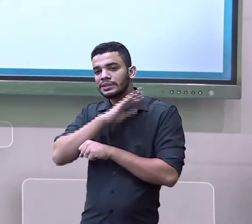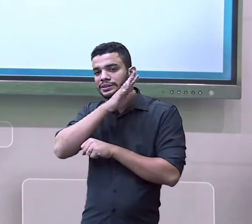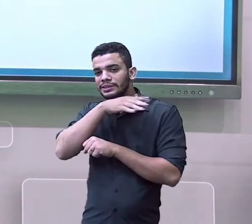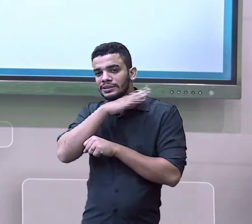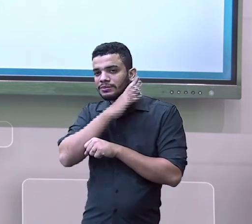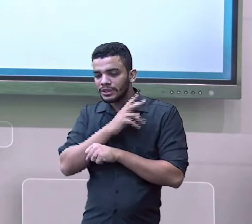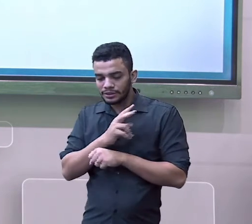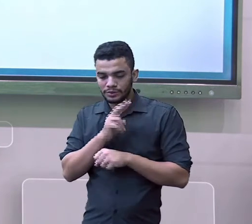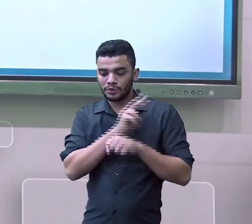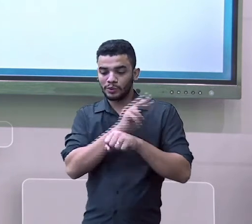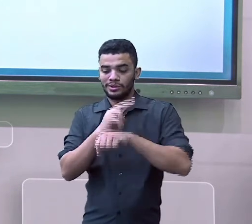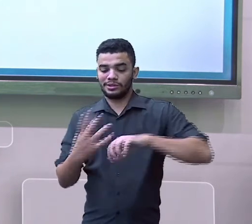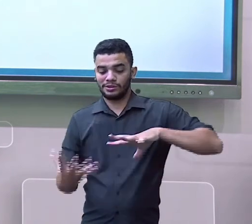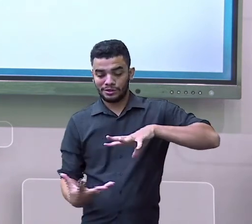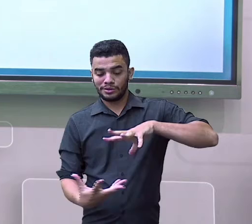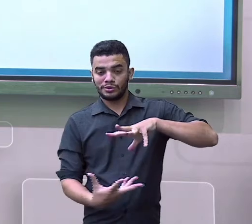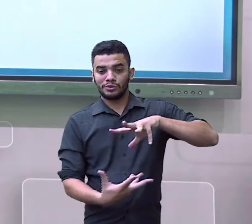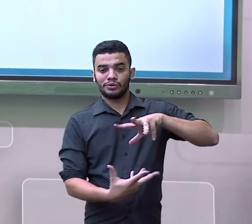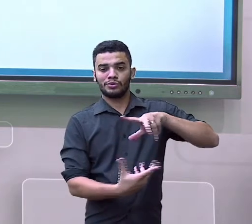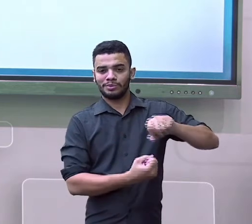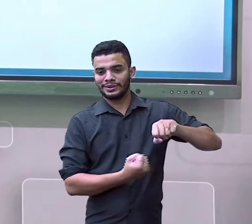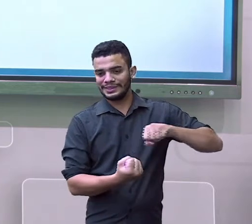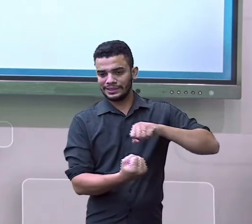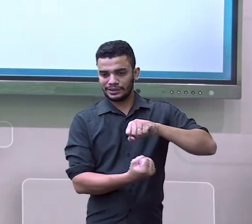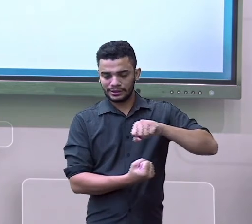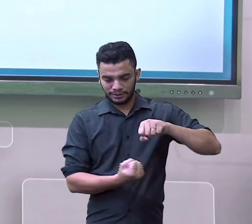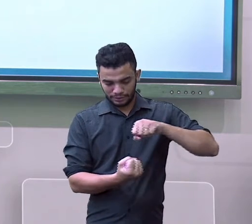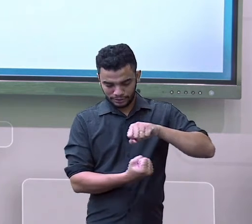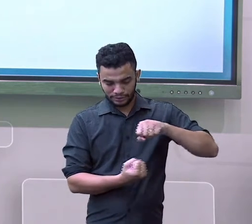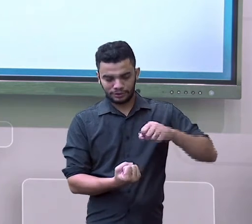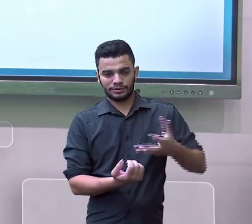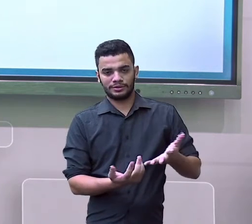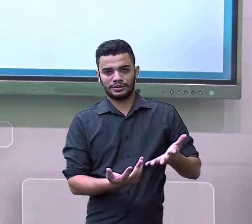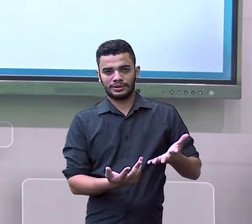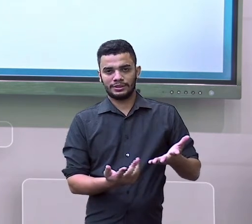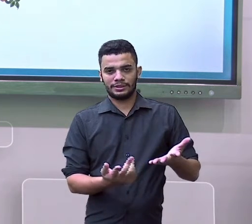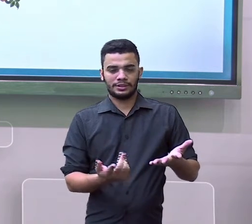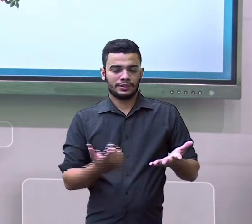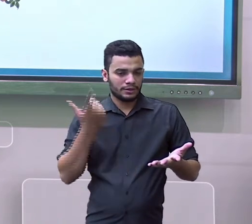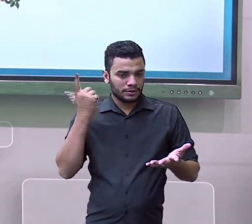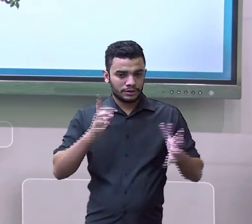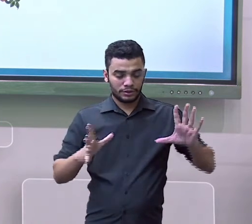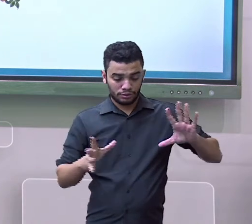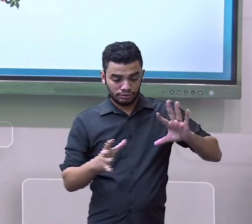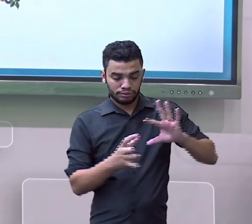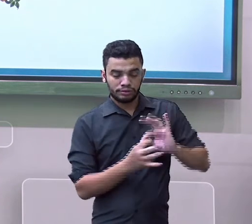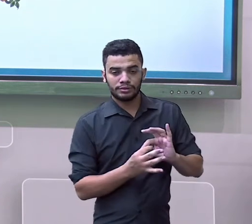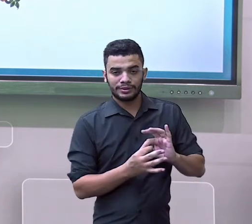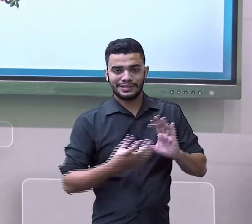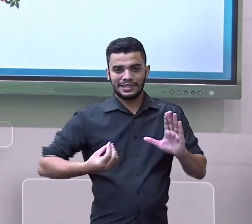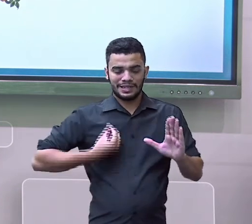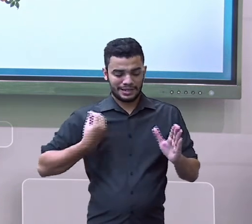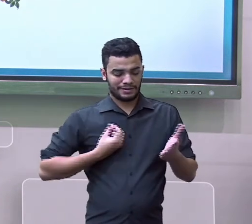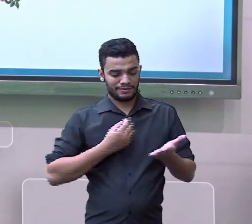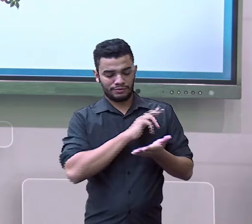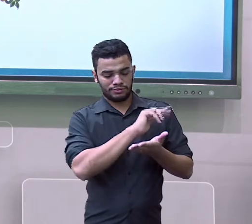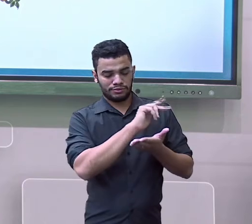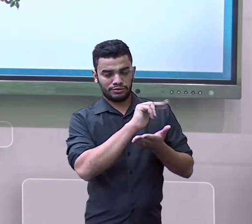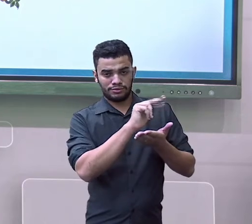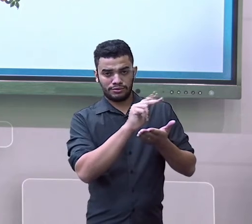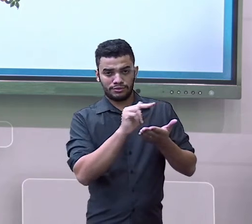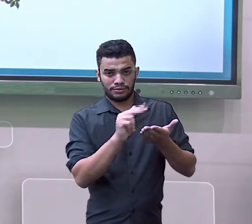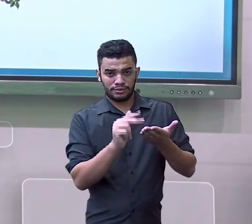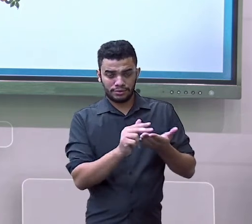este possa ser conservado e toda a biodiversidade que nele existe